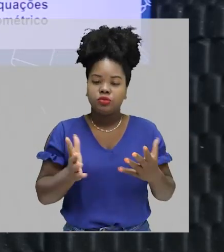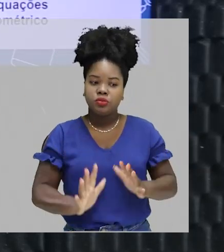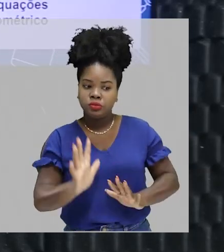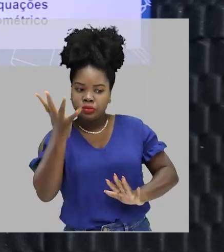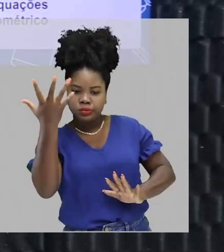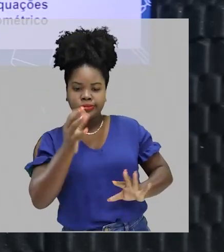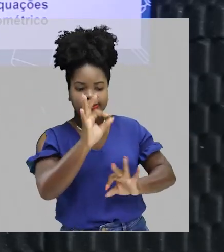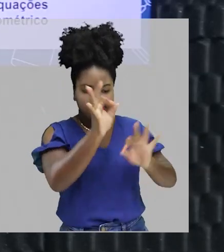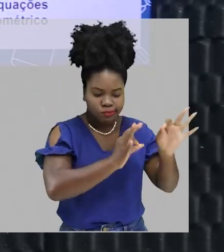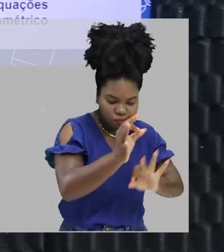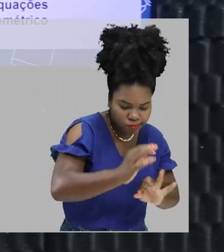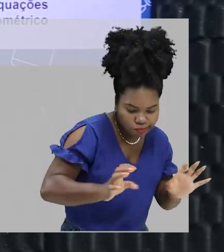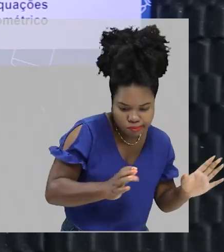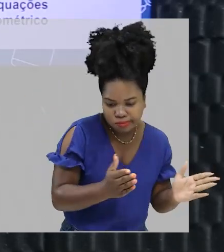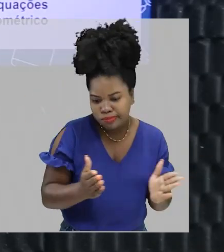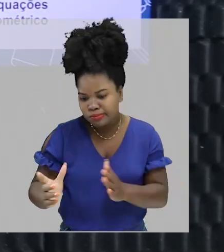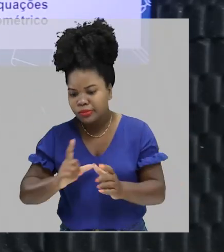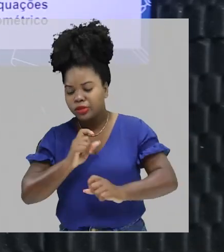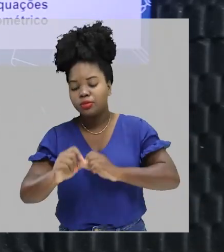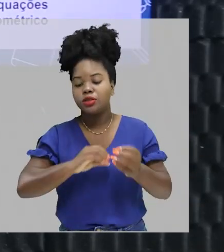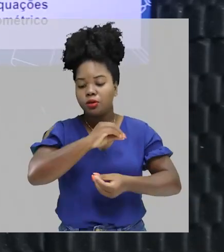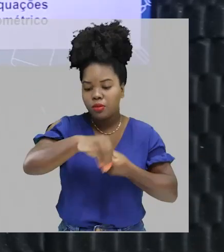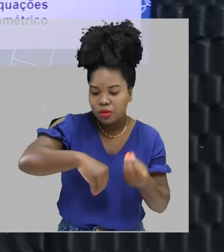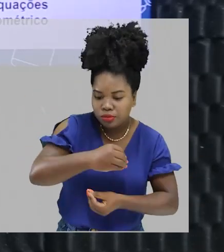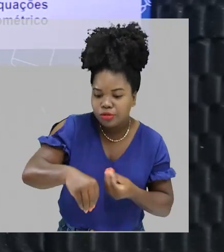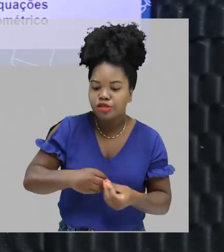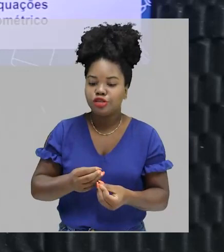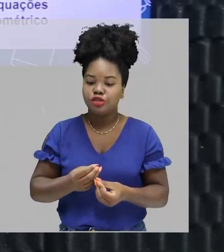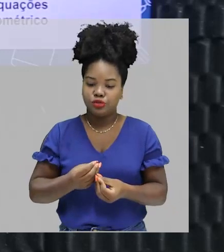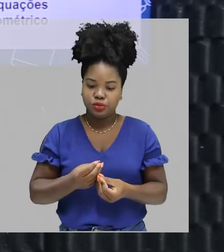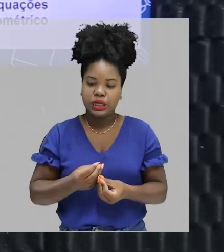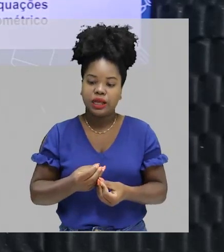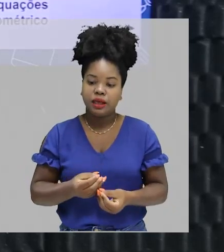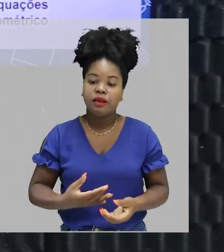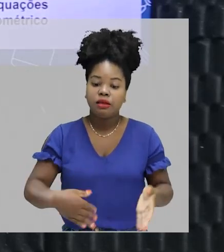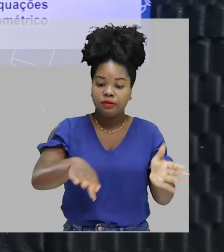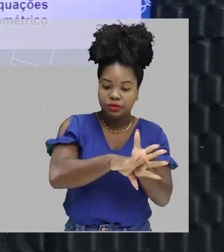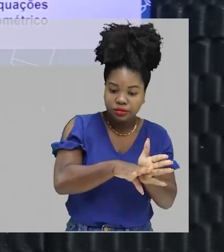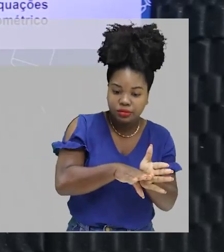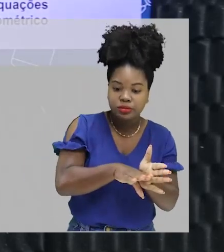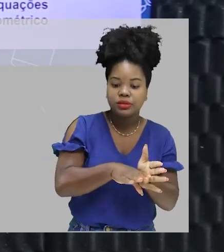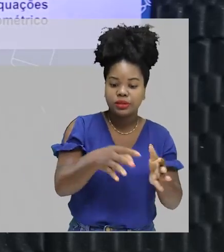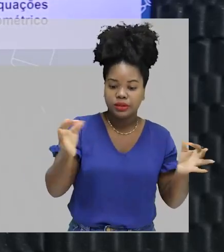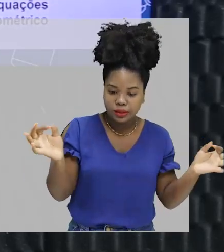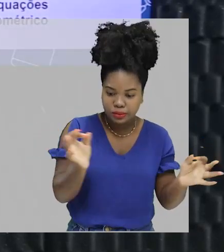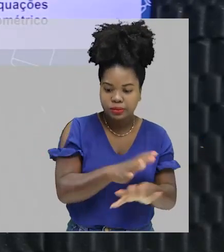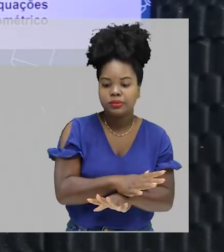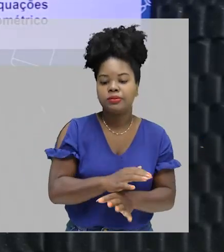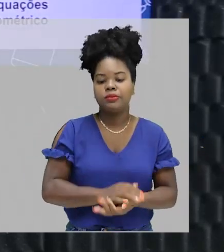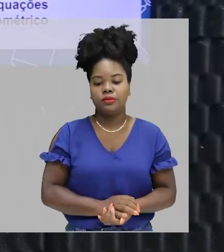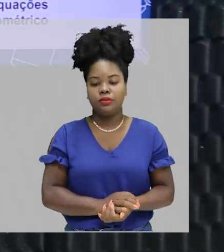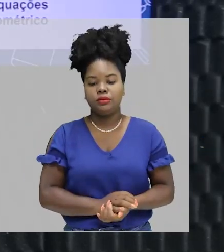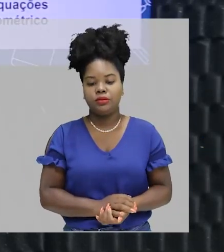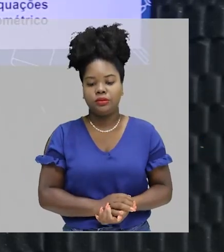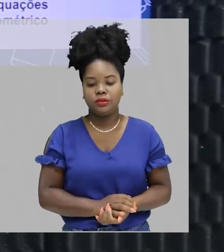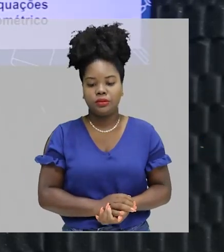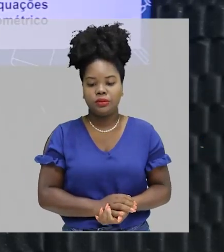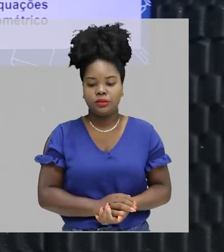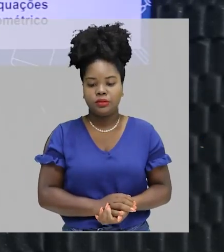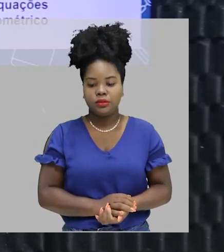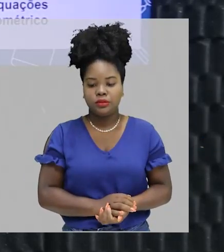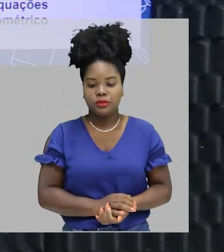nós vamos obter uma reação final. Essa reação final, certo? o resultado das somas das